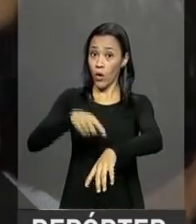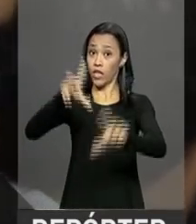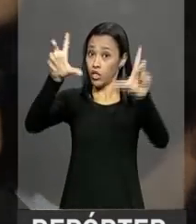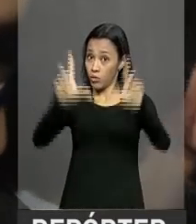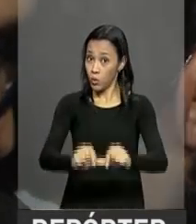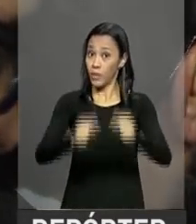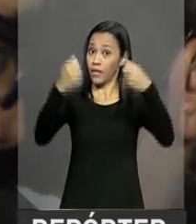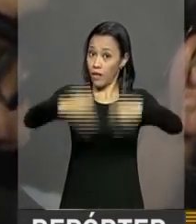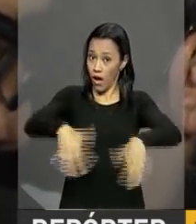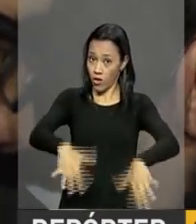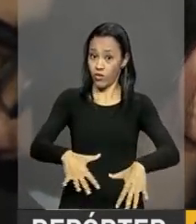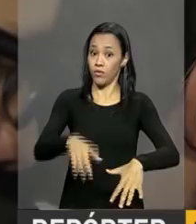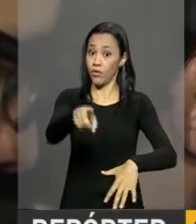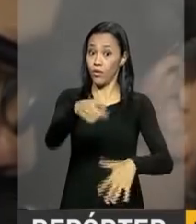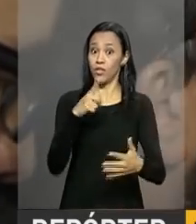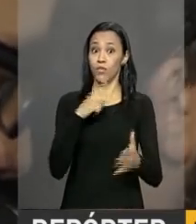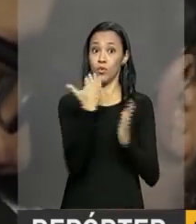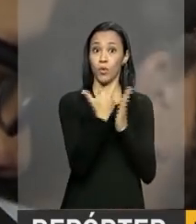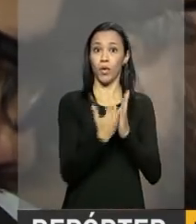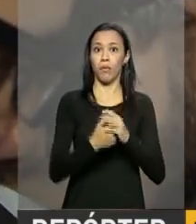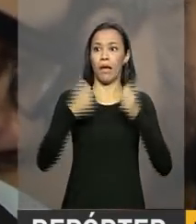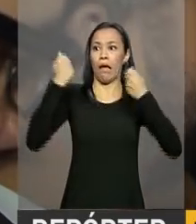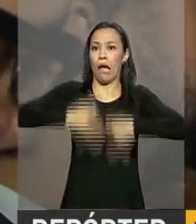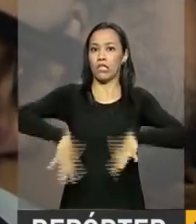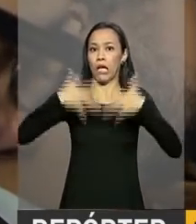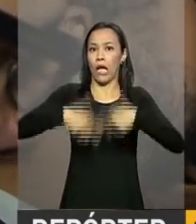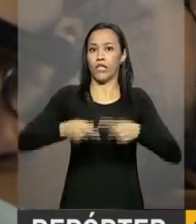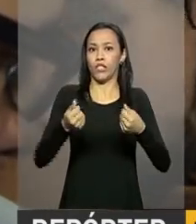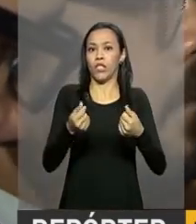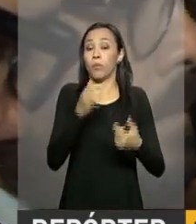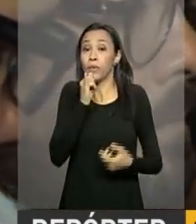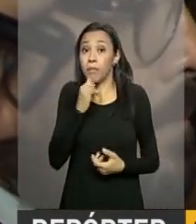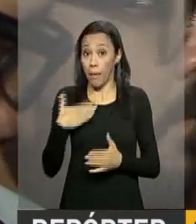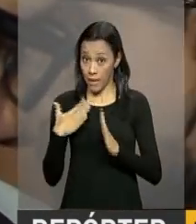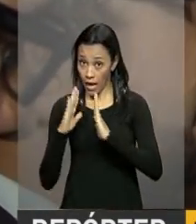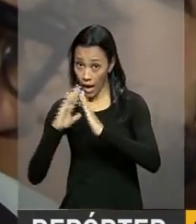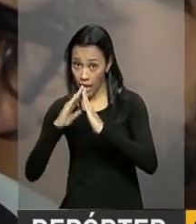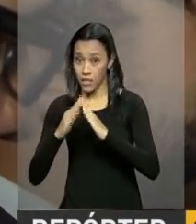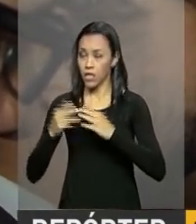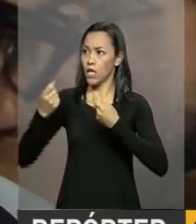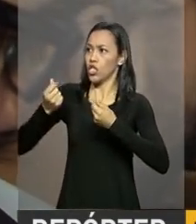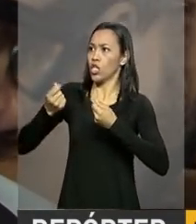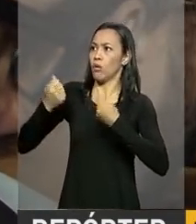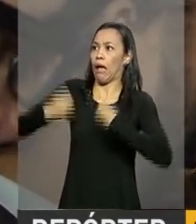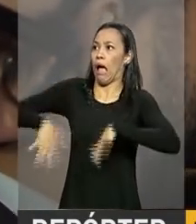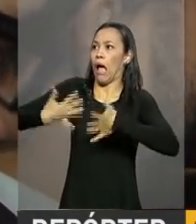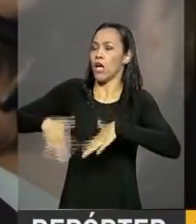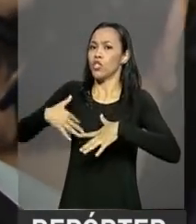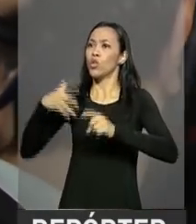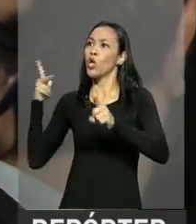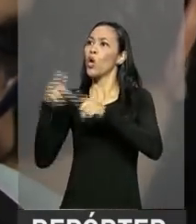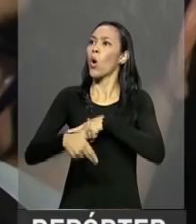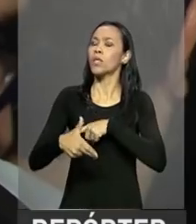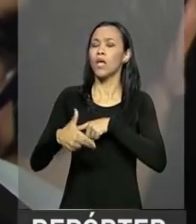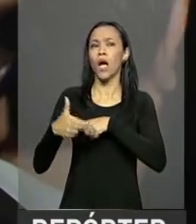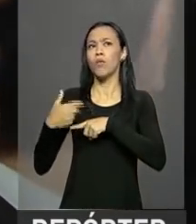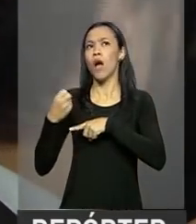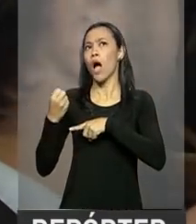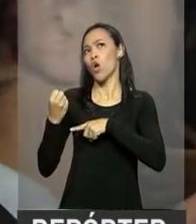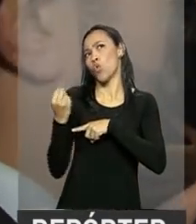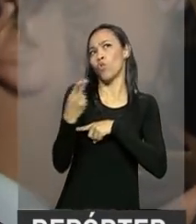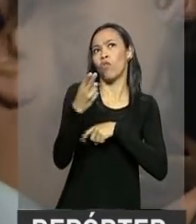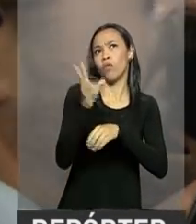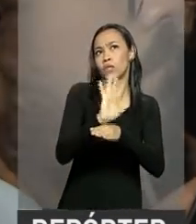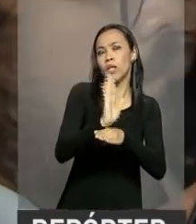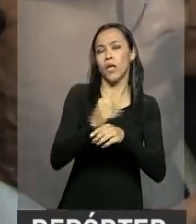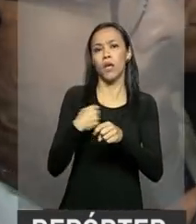temos um problema que estamos gastando mais do que recebemos. Na minha casa, quando eu gasto mais do que recebo, eu corto alguma coisa. Não vou no cinema, não